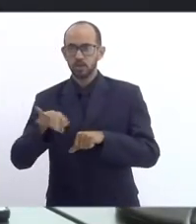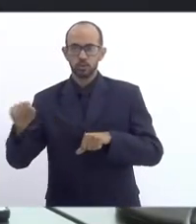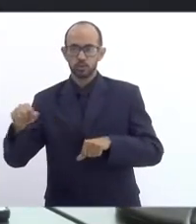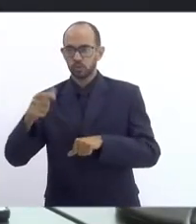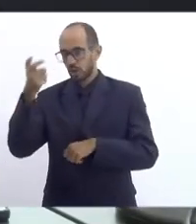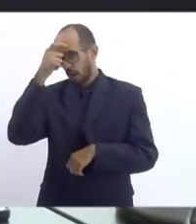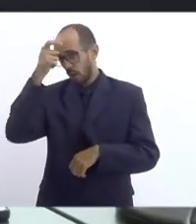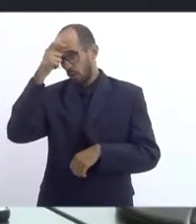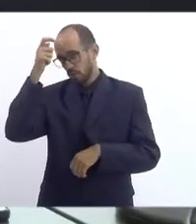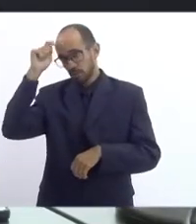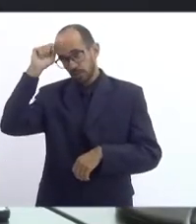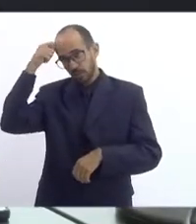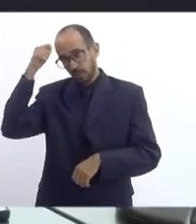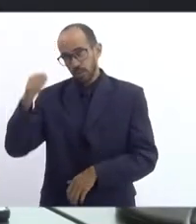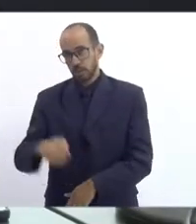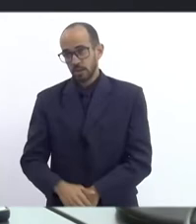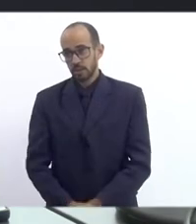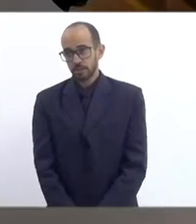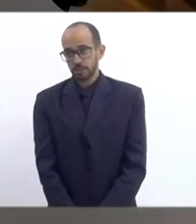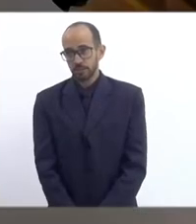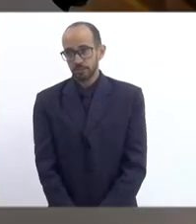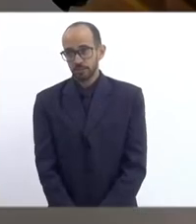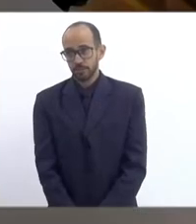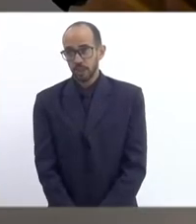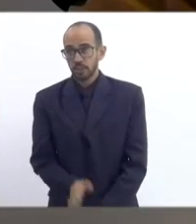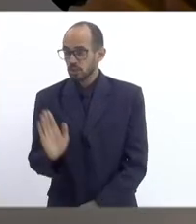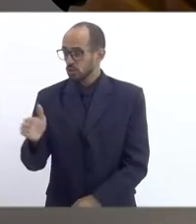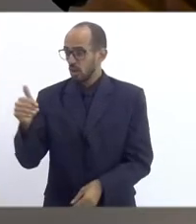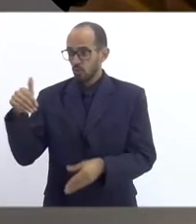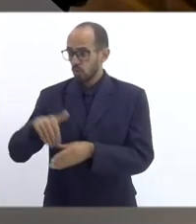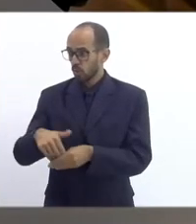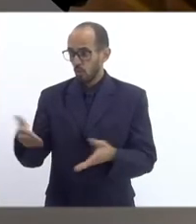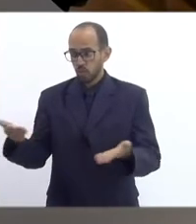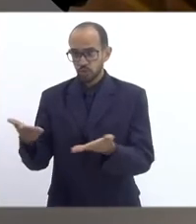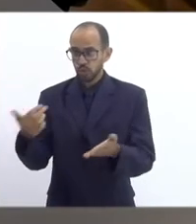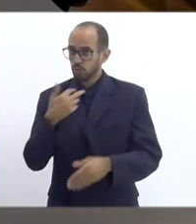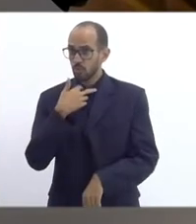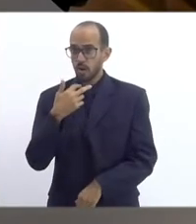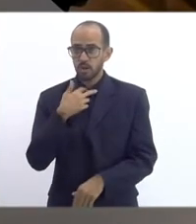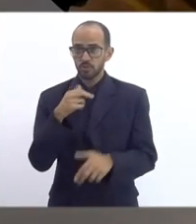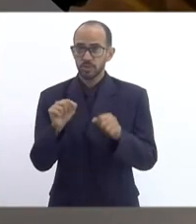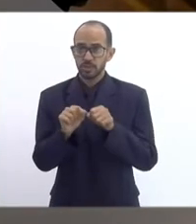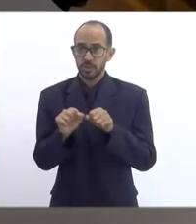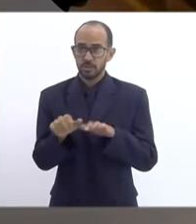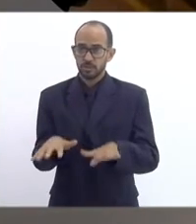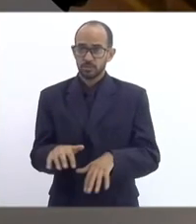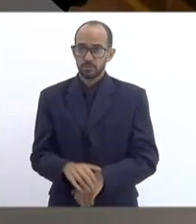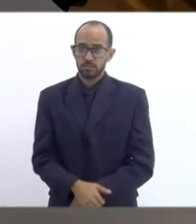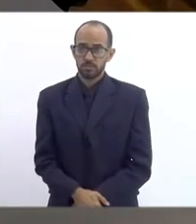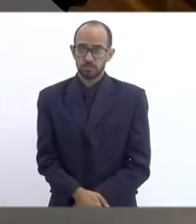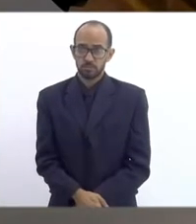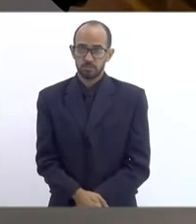consciência negra. Vem cá, mas e se a gente já não votou hoje que não pode fazer isso? Não, meu querido,